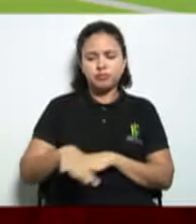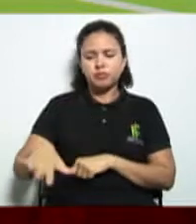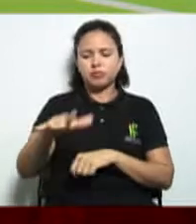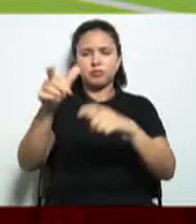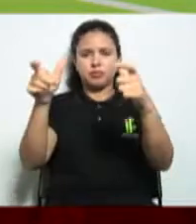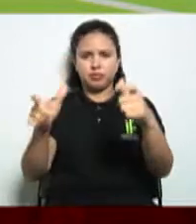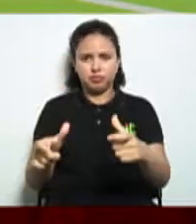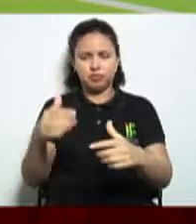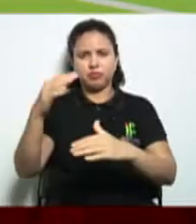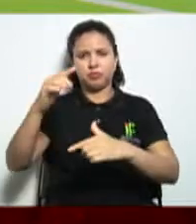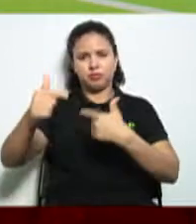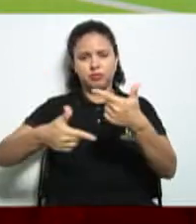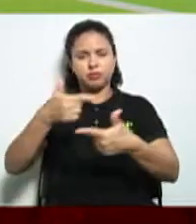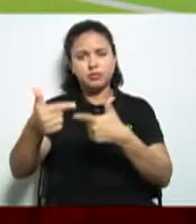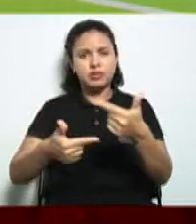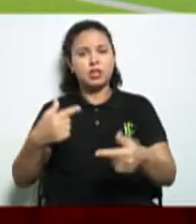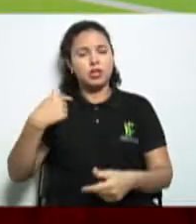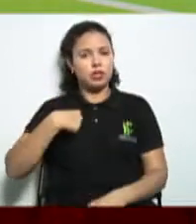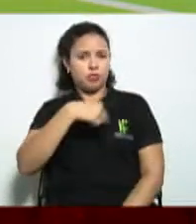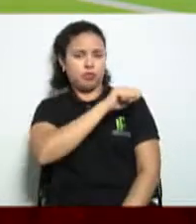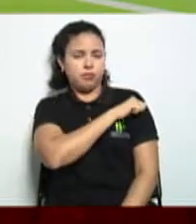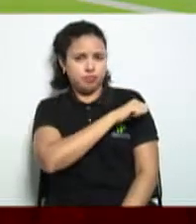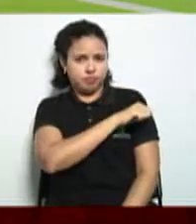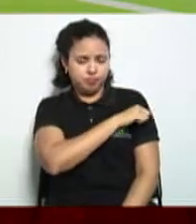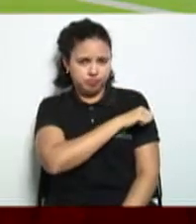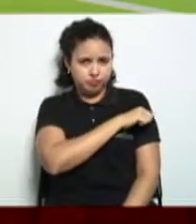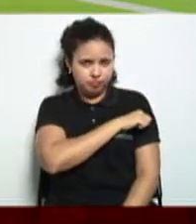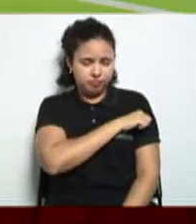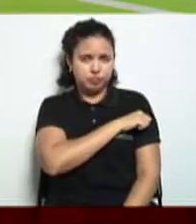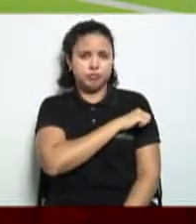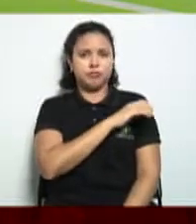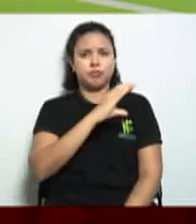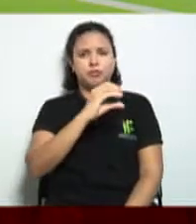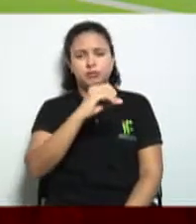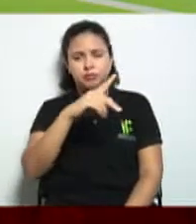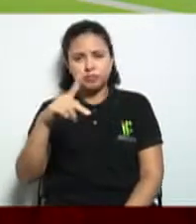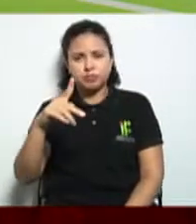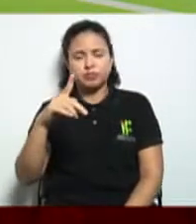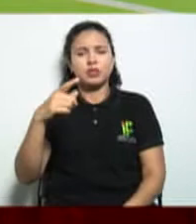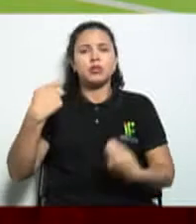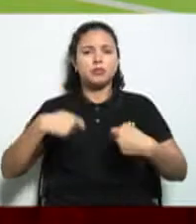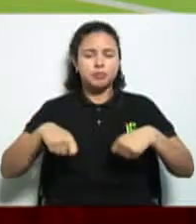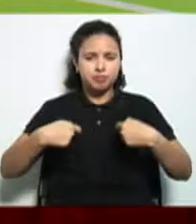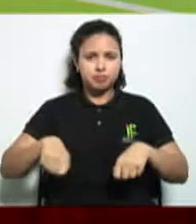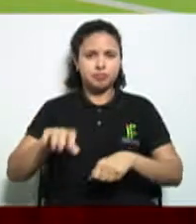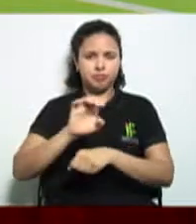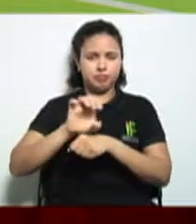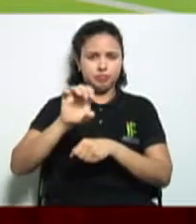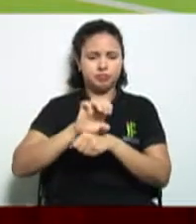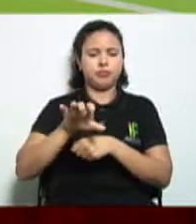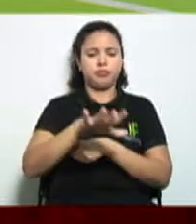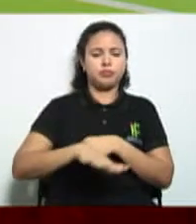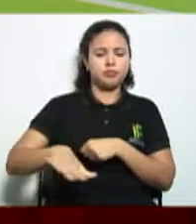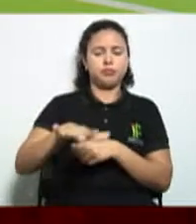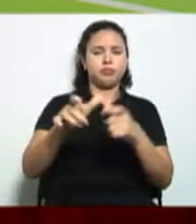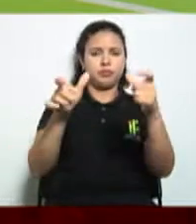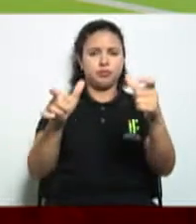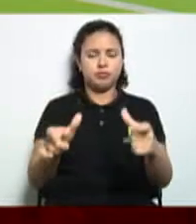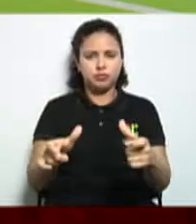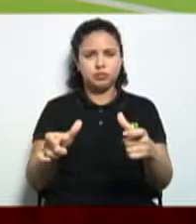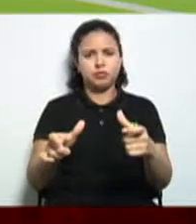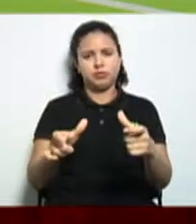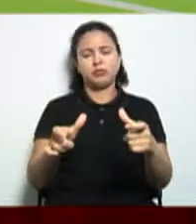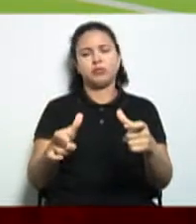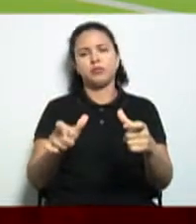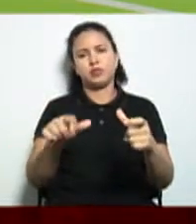Então, se eu sou aluno de cooperativismo, eu vou ter que estagiar em um espaço que tenha relação com uma cooperativa, né?